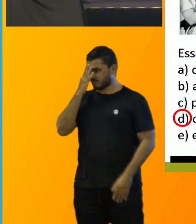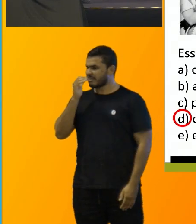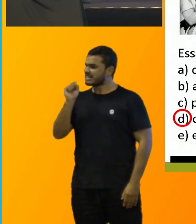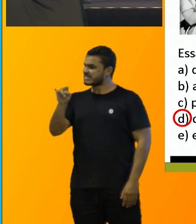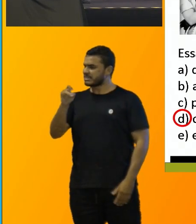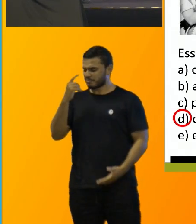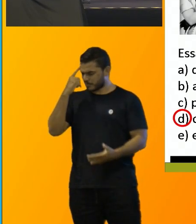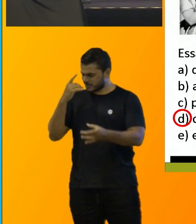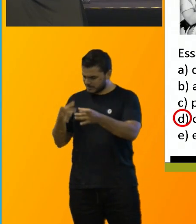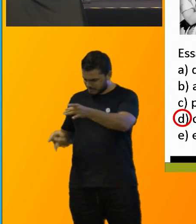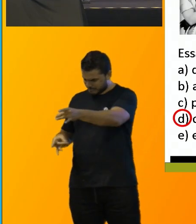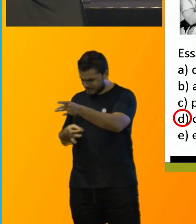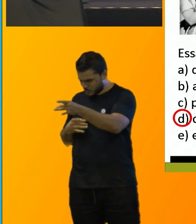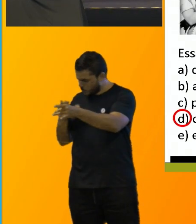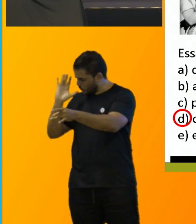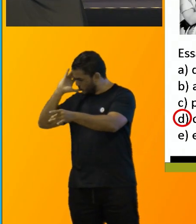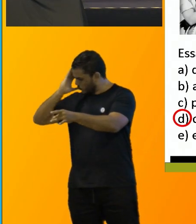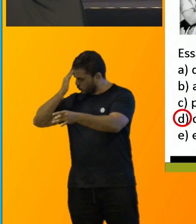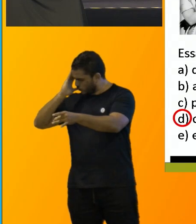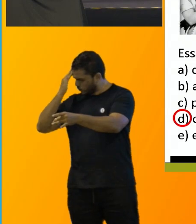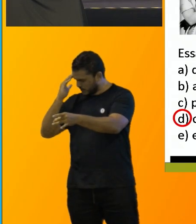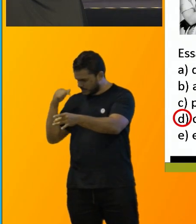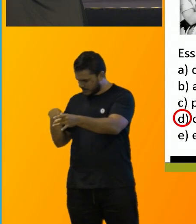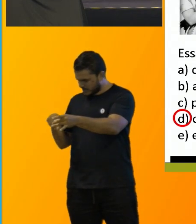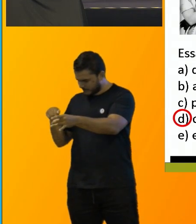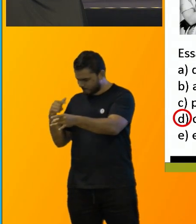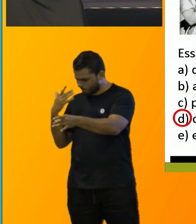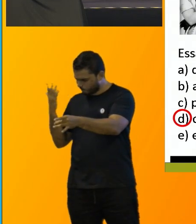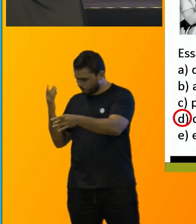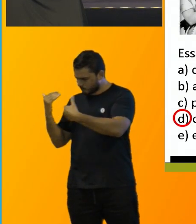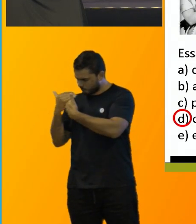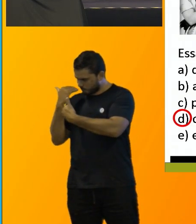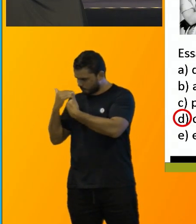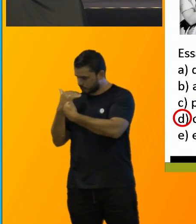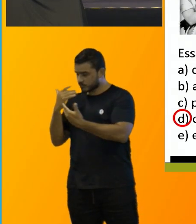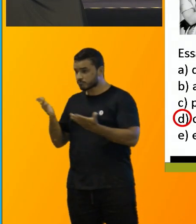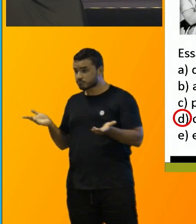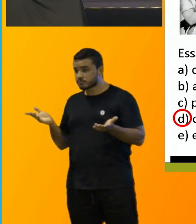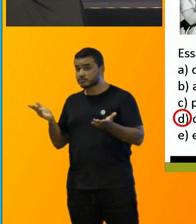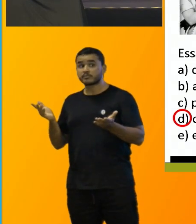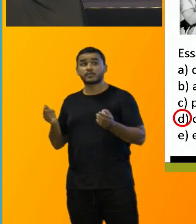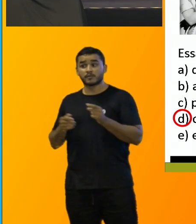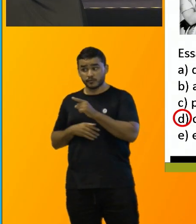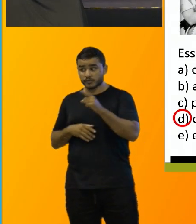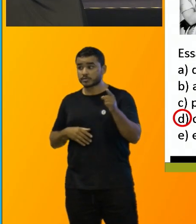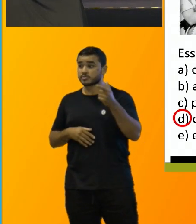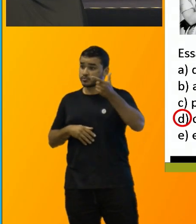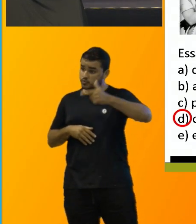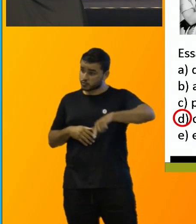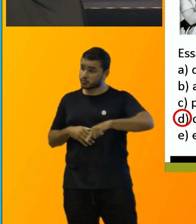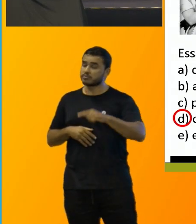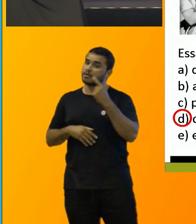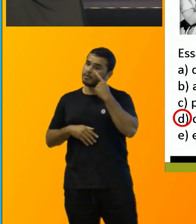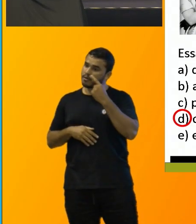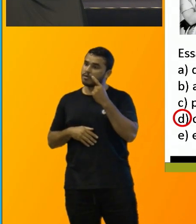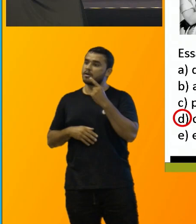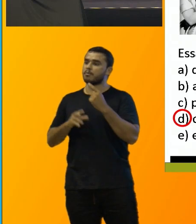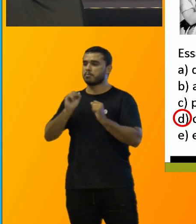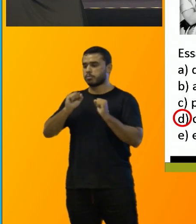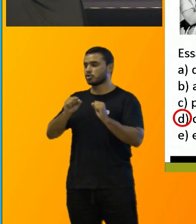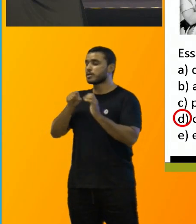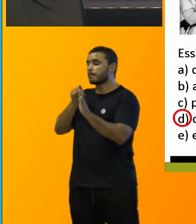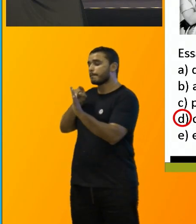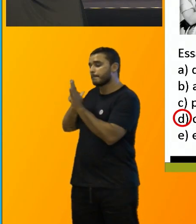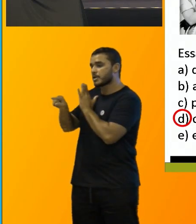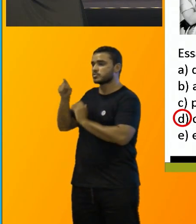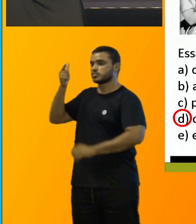entendi o que o corretor quis colocar ali em algum ponto. O que é que eu faço? Manda um comentário de volta para a gente.